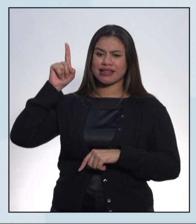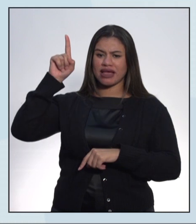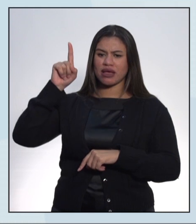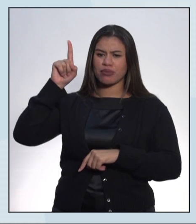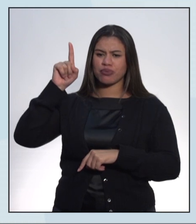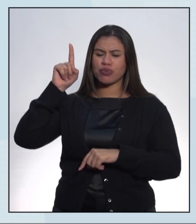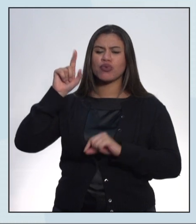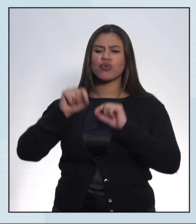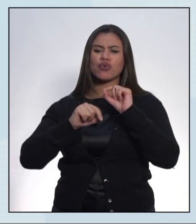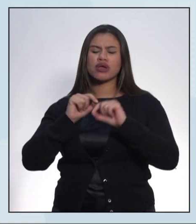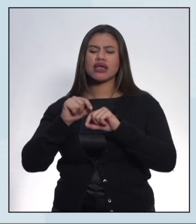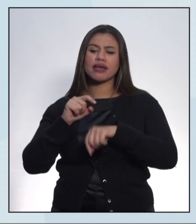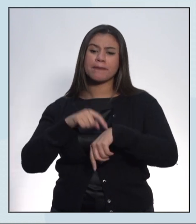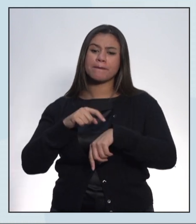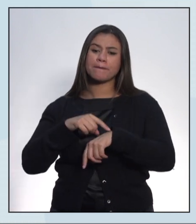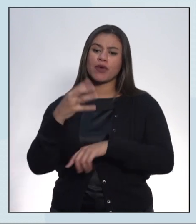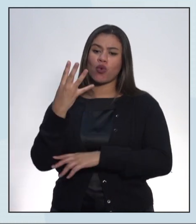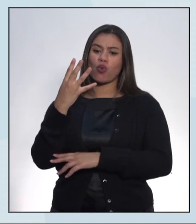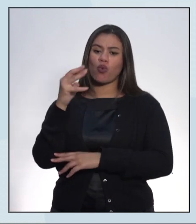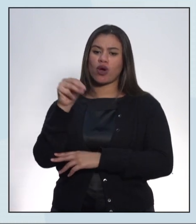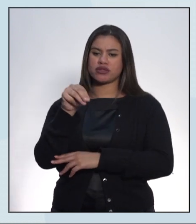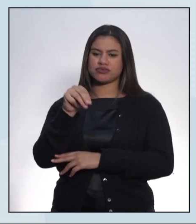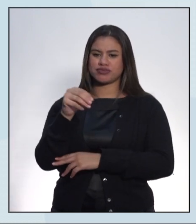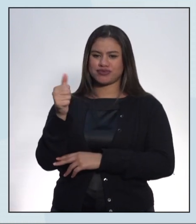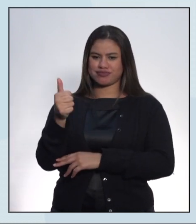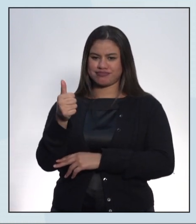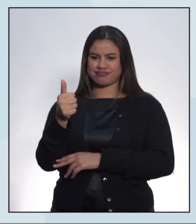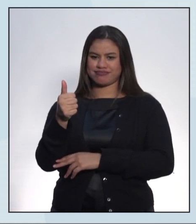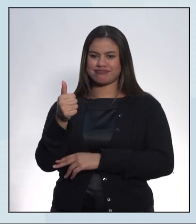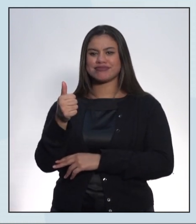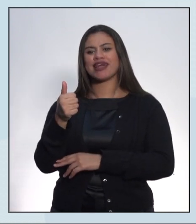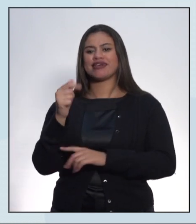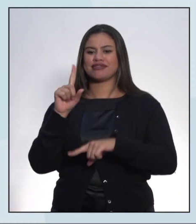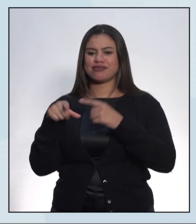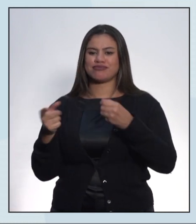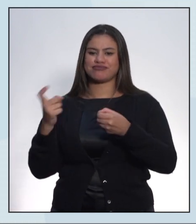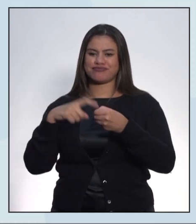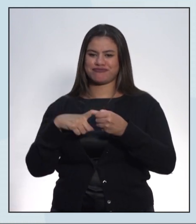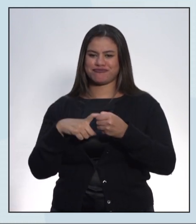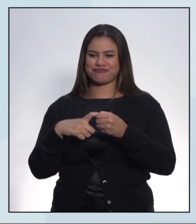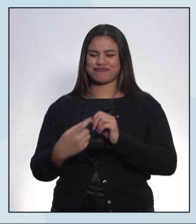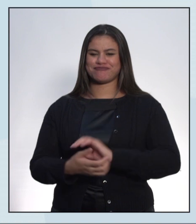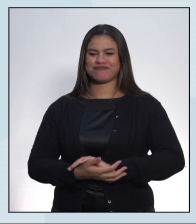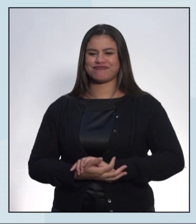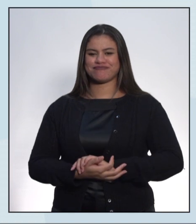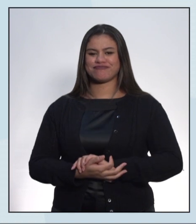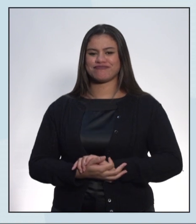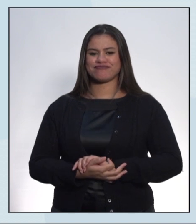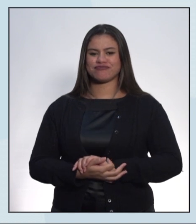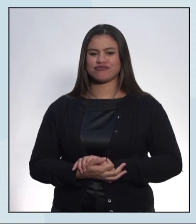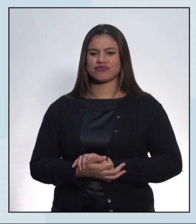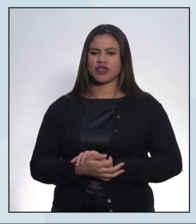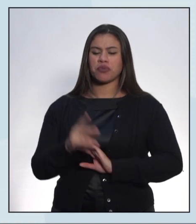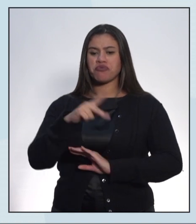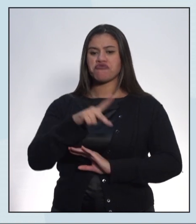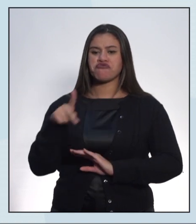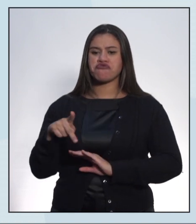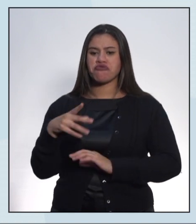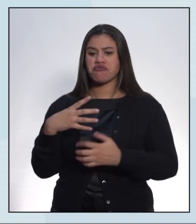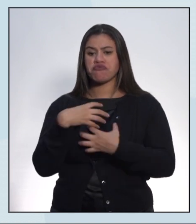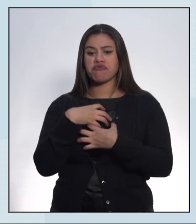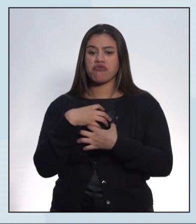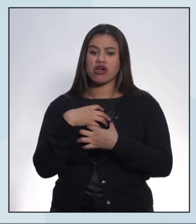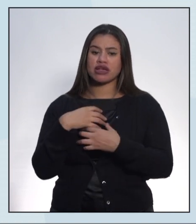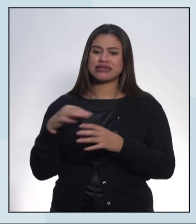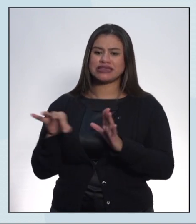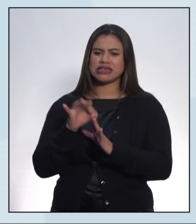né? Não, melhor ainda, 4 minutos. Respondam em 4 minutos e já voltamos, tá bom? O que seria um professor de melancolia e o que é servir